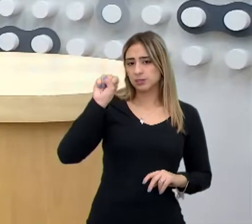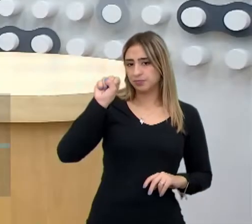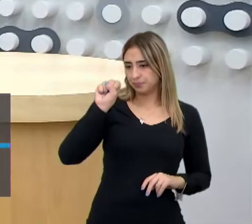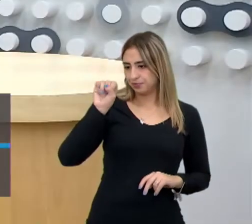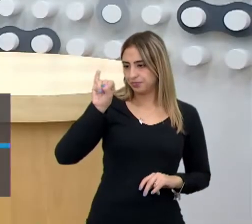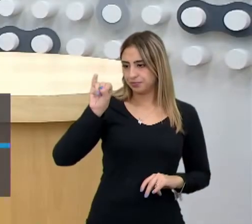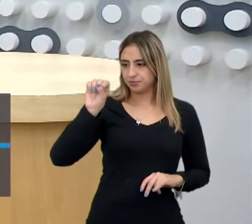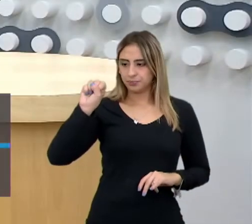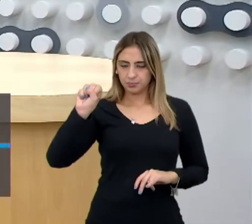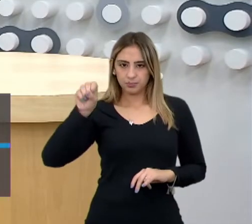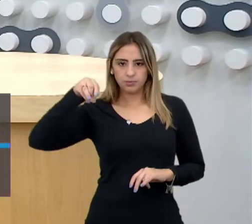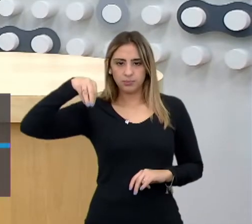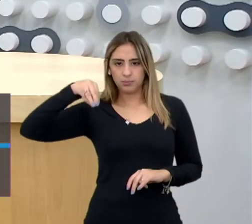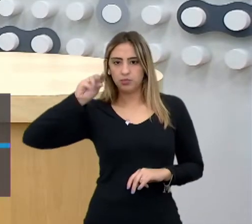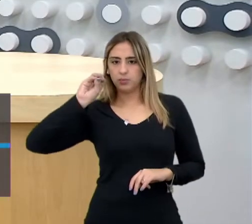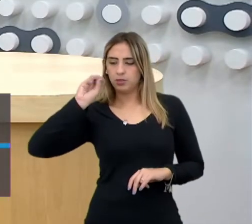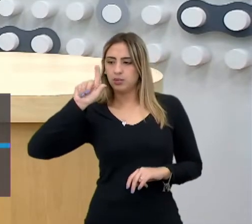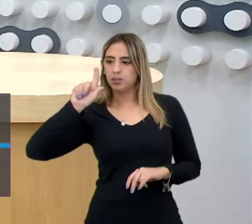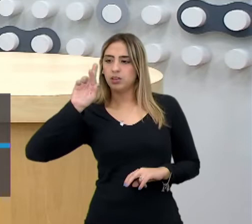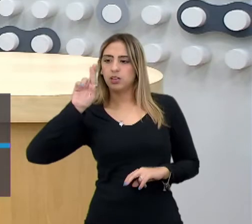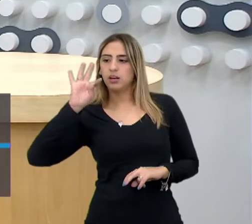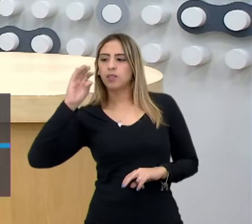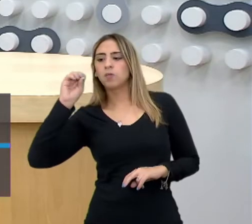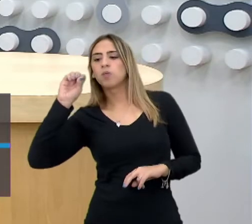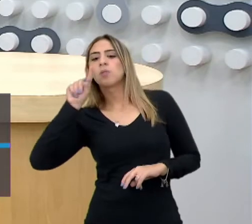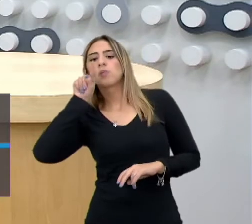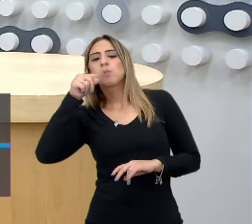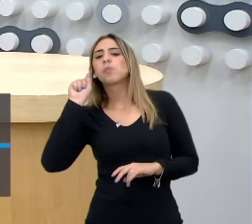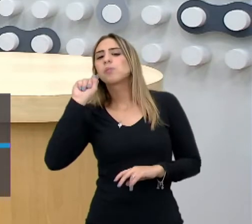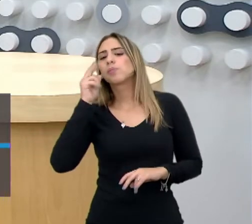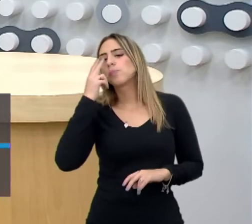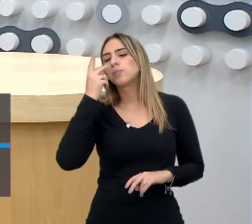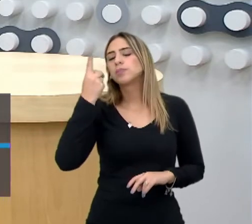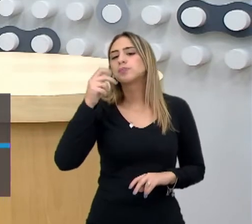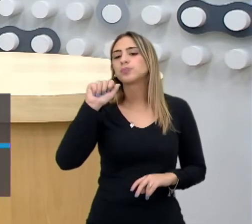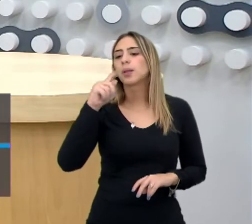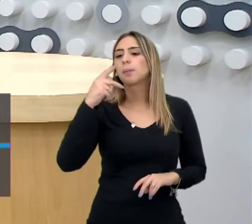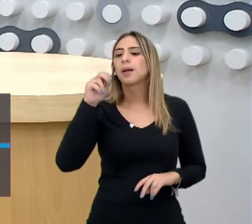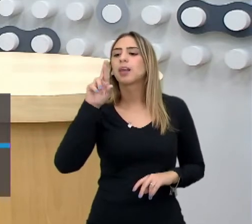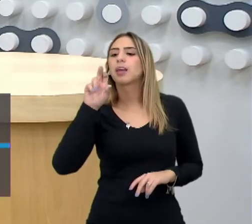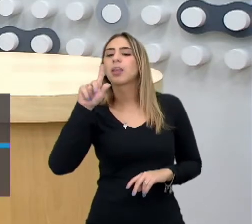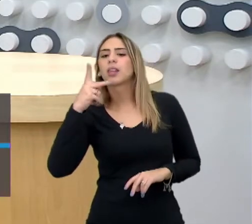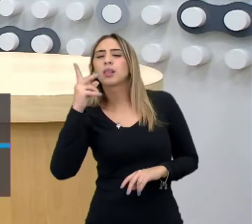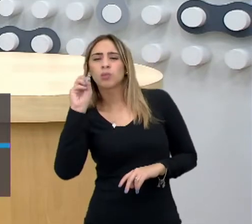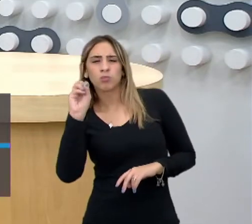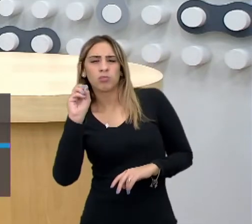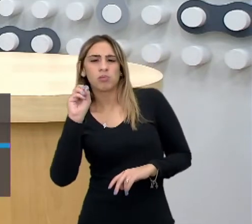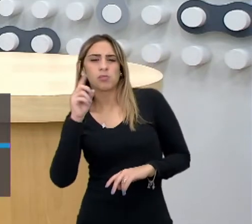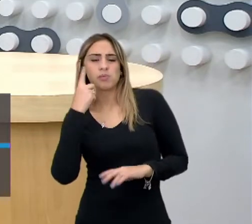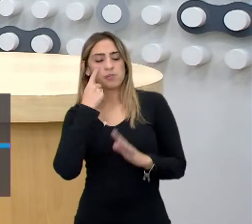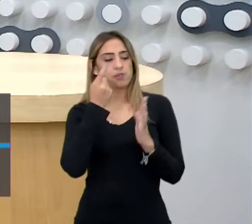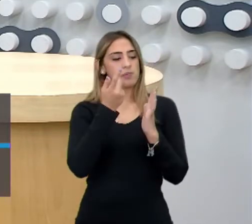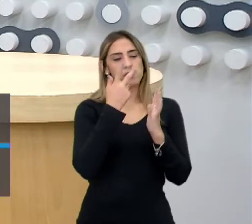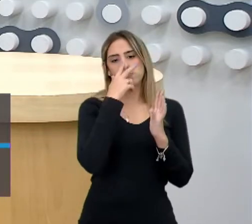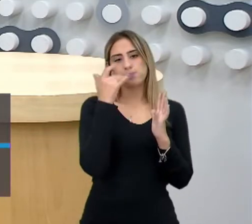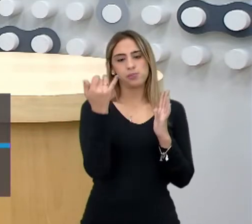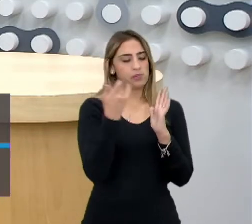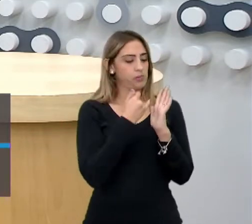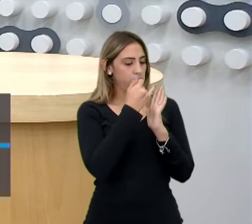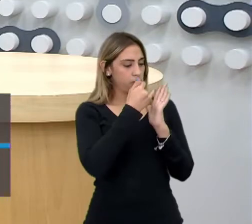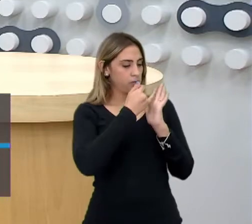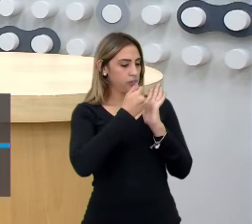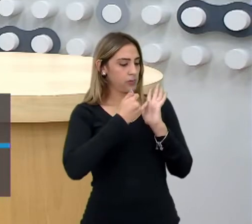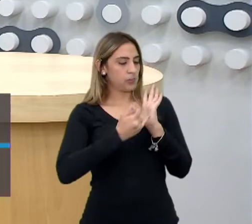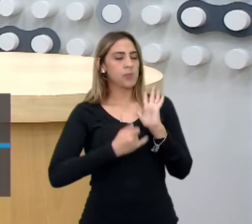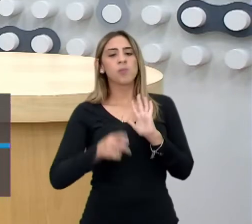né, que ele acaba registrando, né? Tem lá, parece ter uma... Eu vou mostrar para vocês a imagem, né? Então tem lá, parece uma canetinha lá na ponta, né?